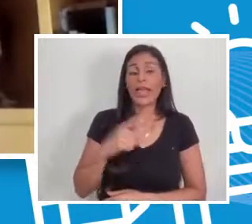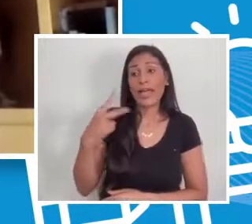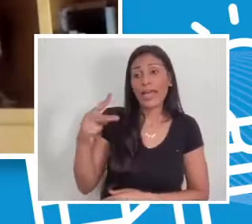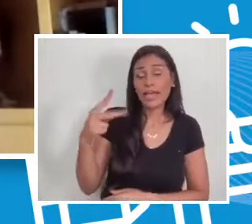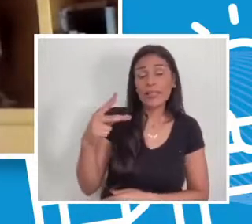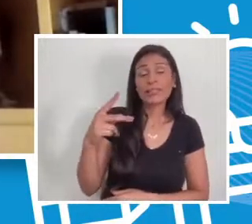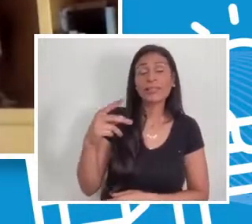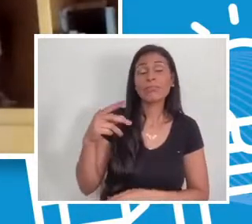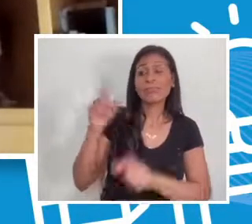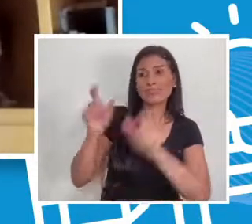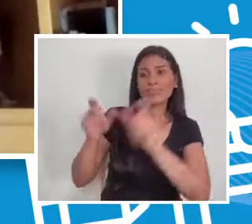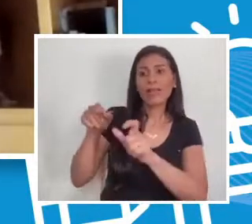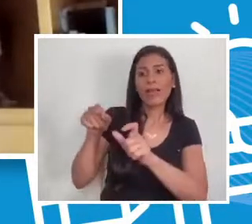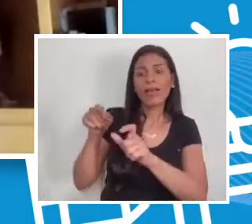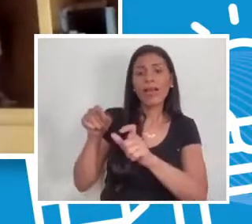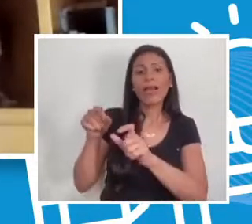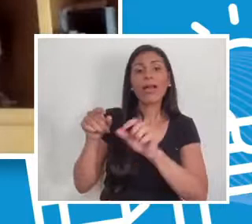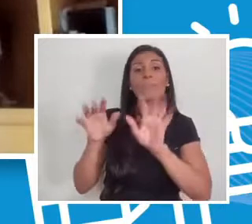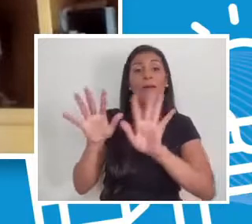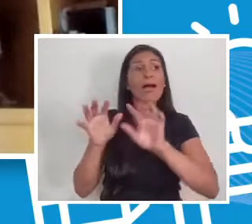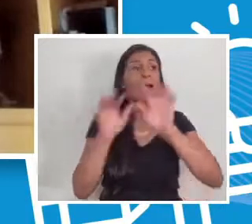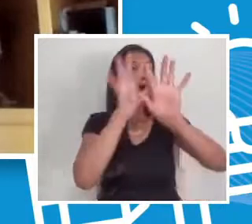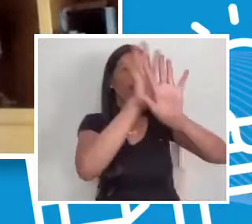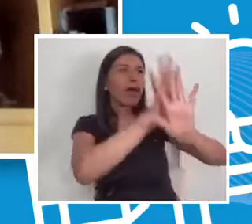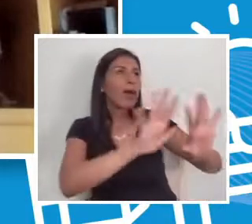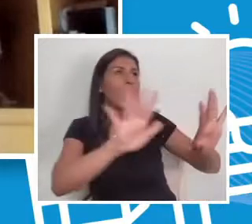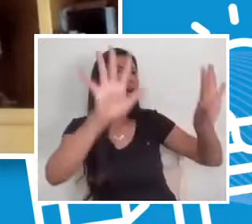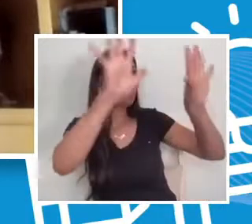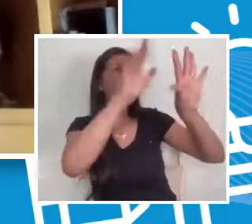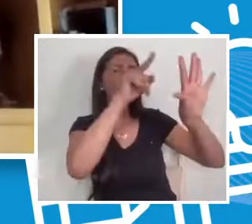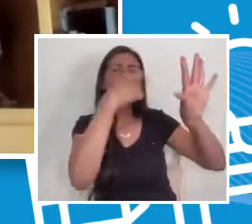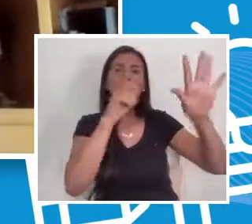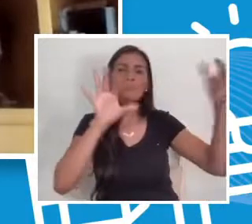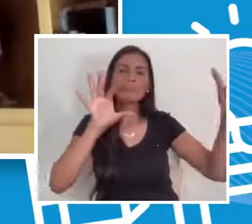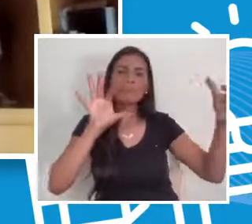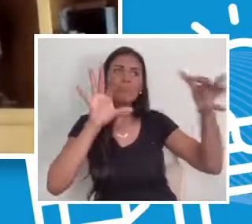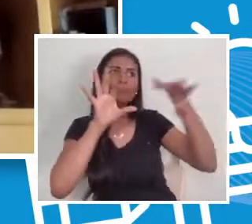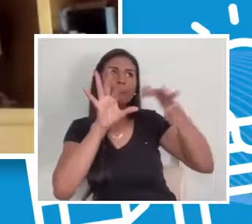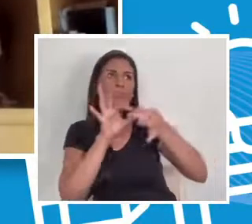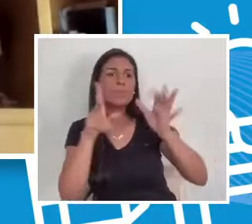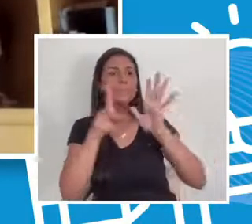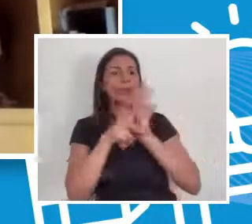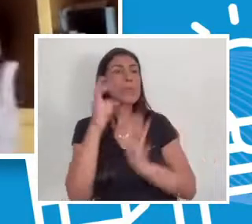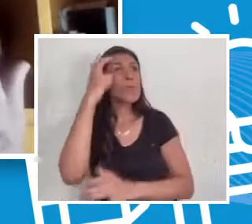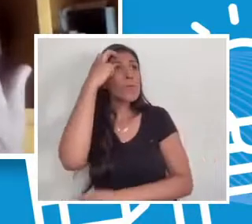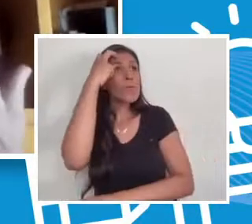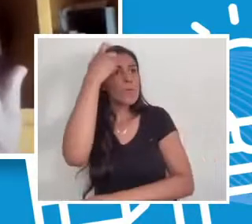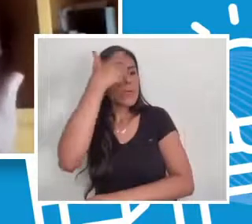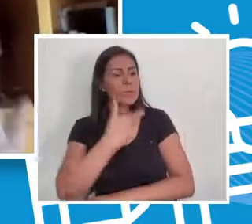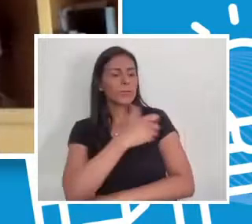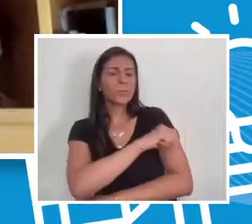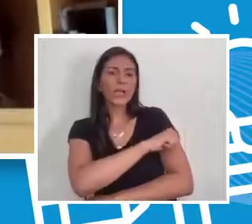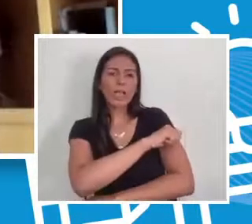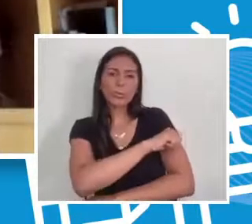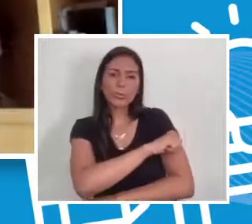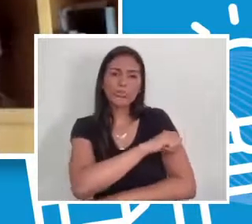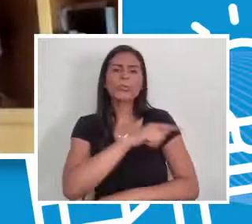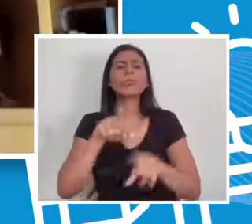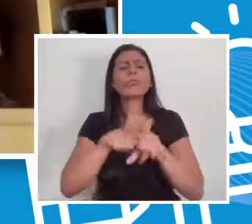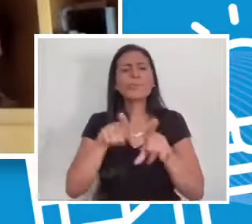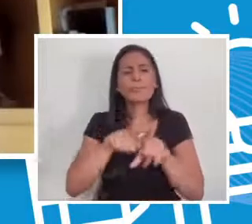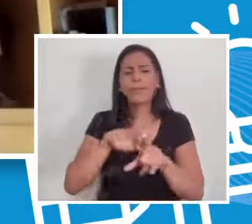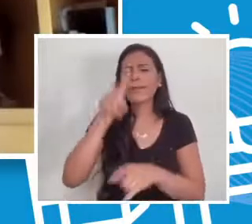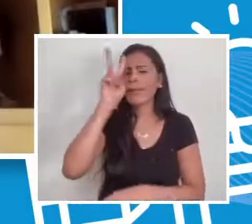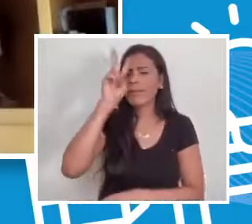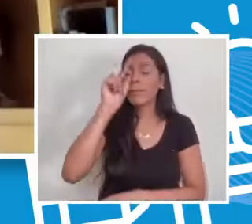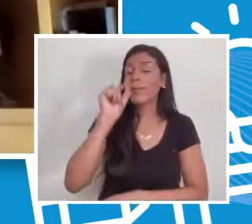precisa conversar com a cultura do estudante, lembrar que nós temos modificações tão interessantes